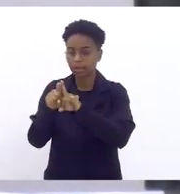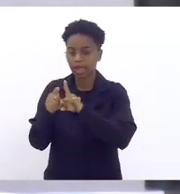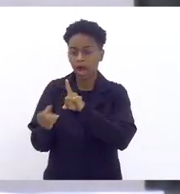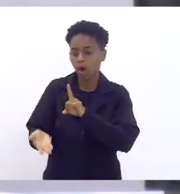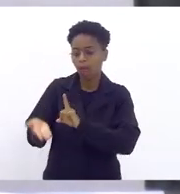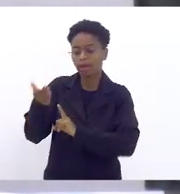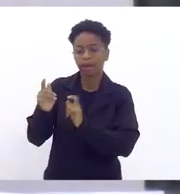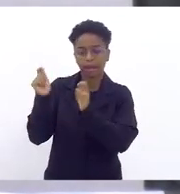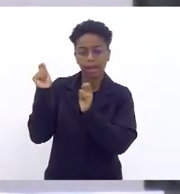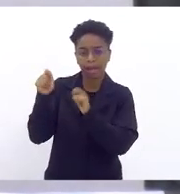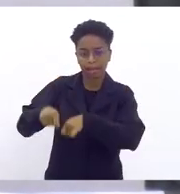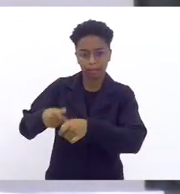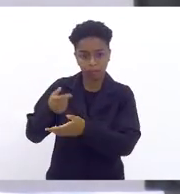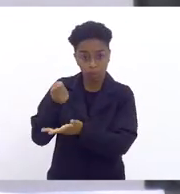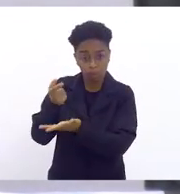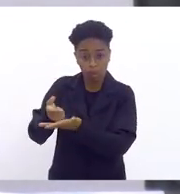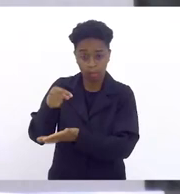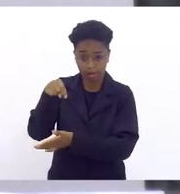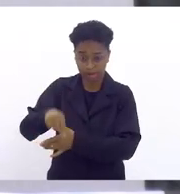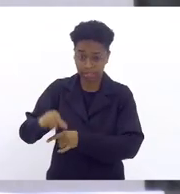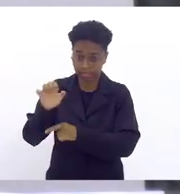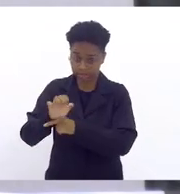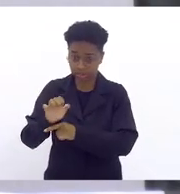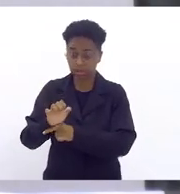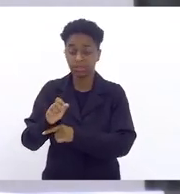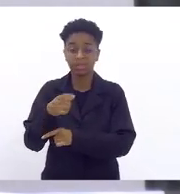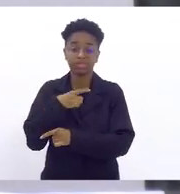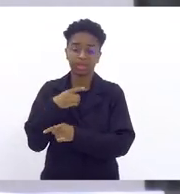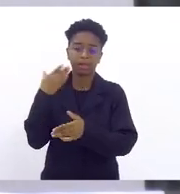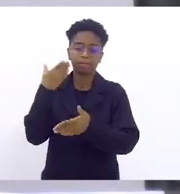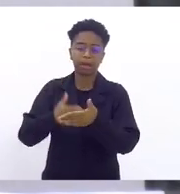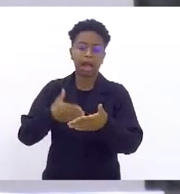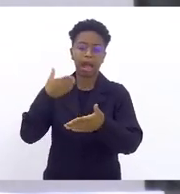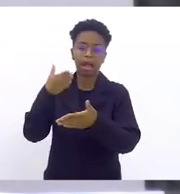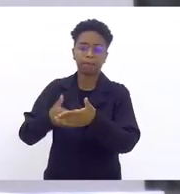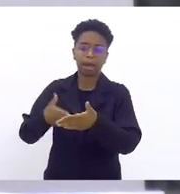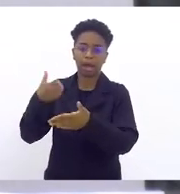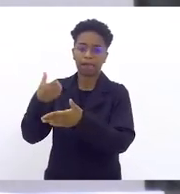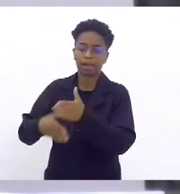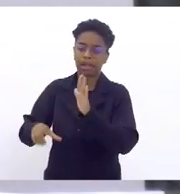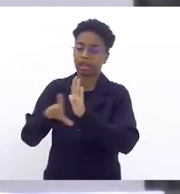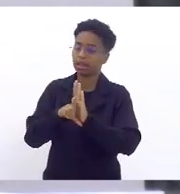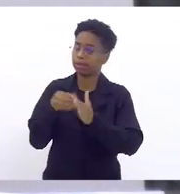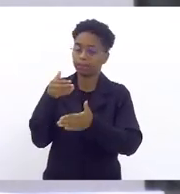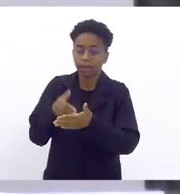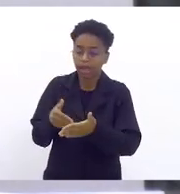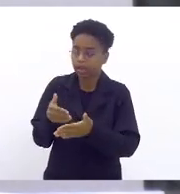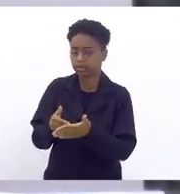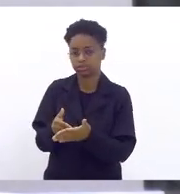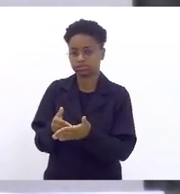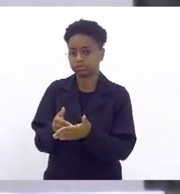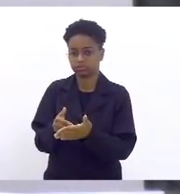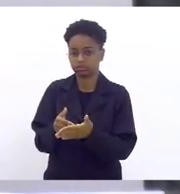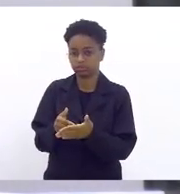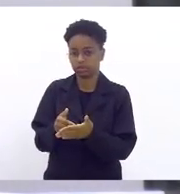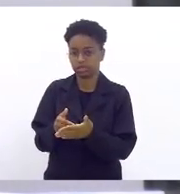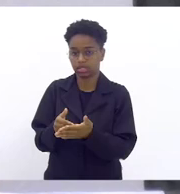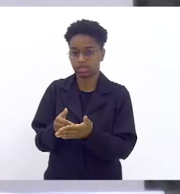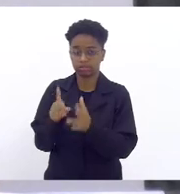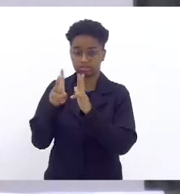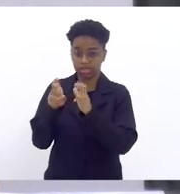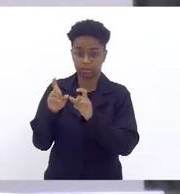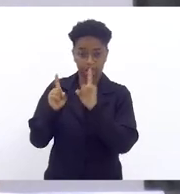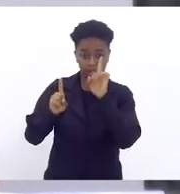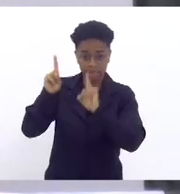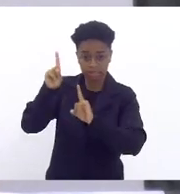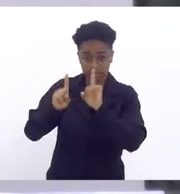do poder do estado nós encontramos aí óbices na legislação que fala né que trata das licitações